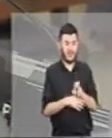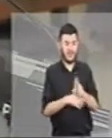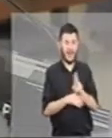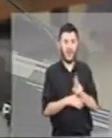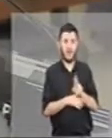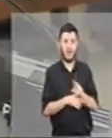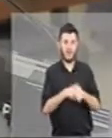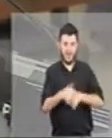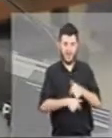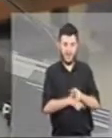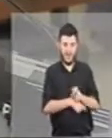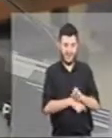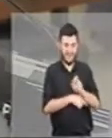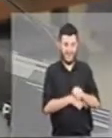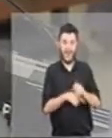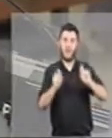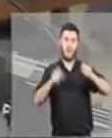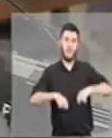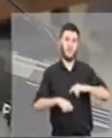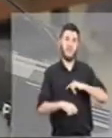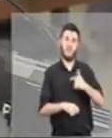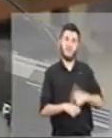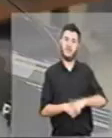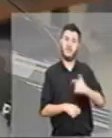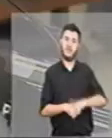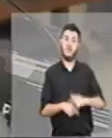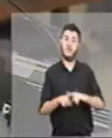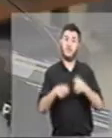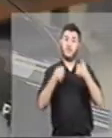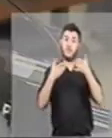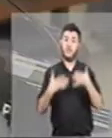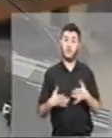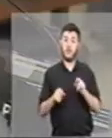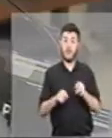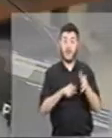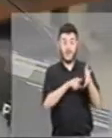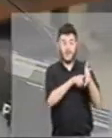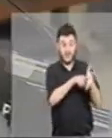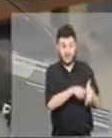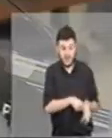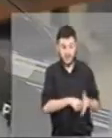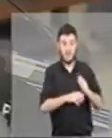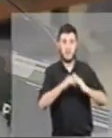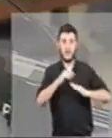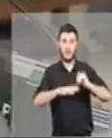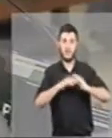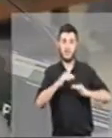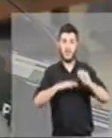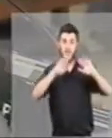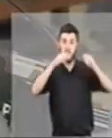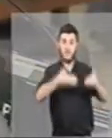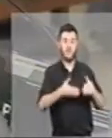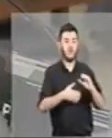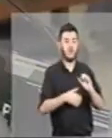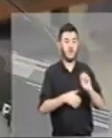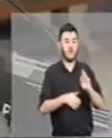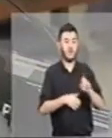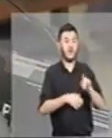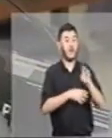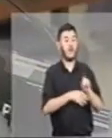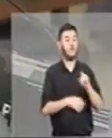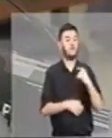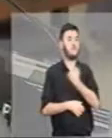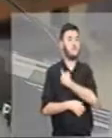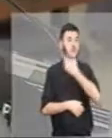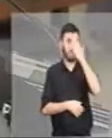conjunto, reclamação 25537 e ação cautelar 4297. A competência é do Supremo e só o